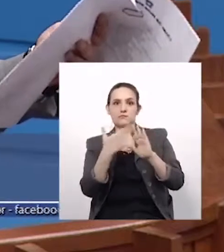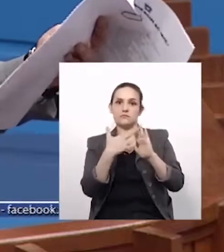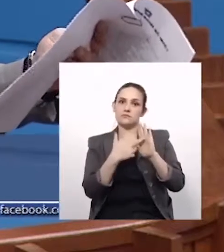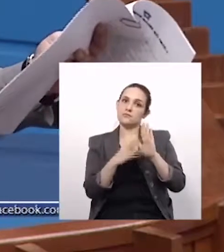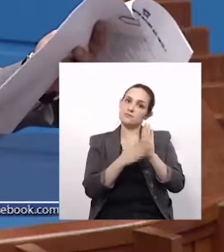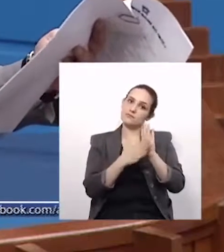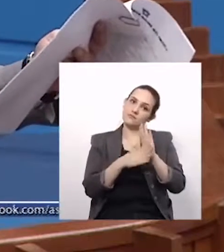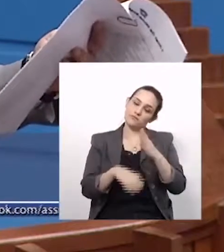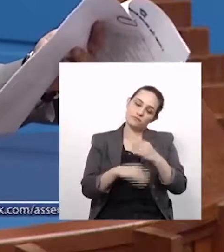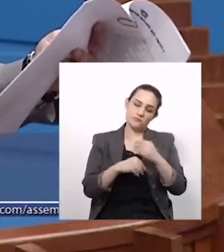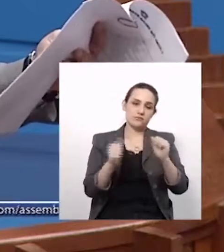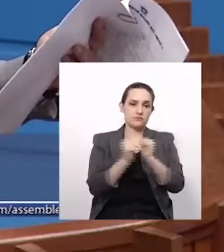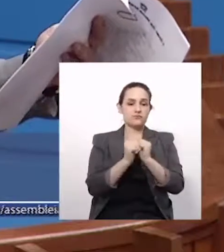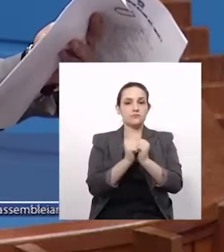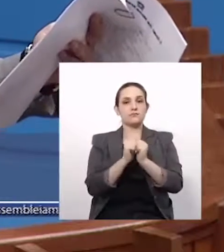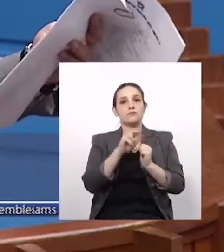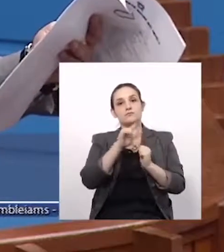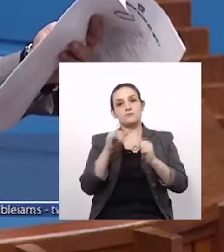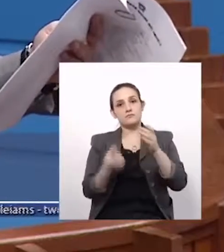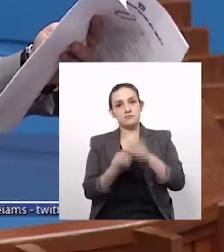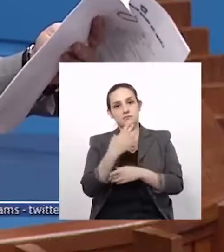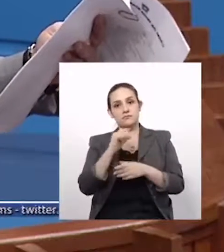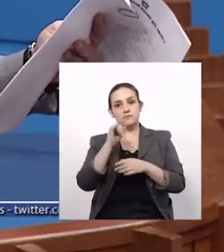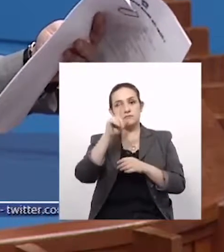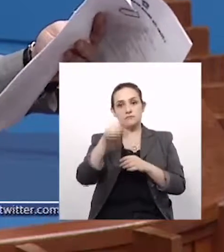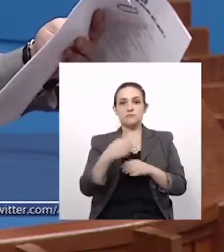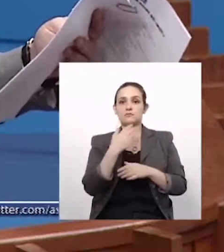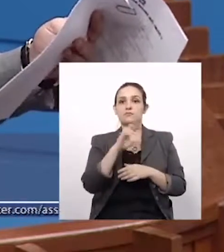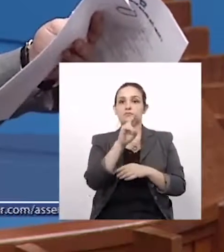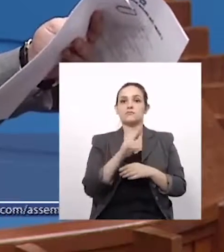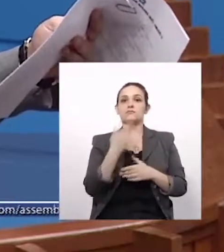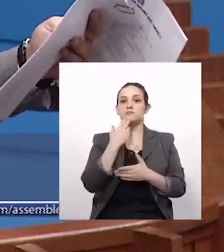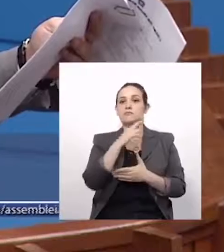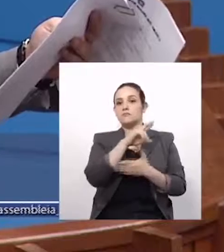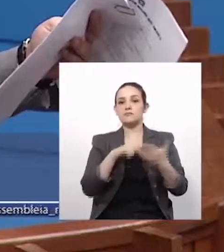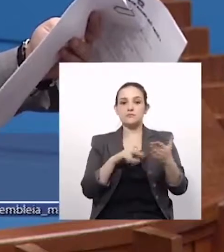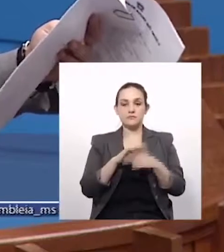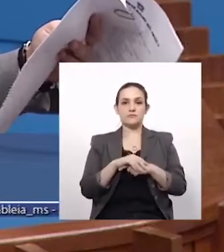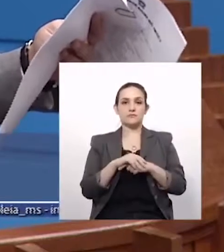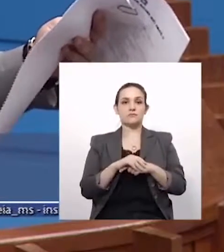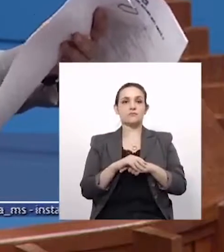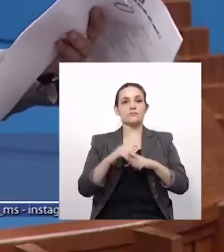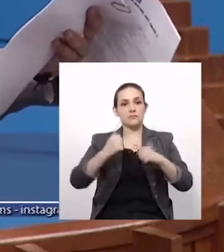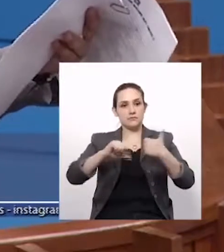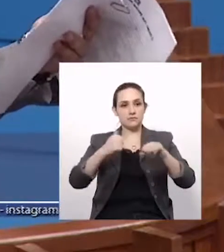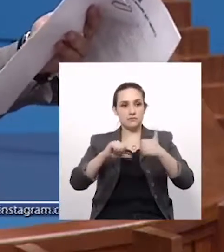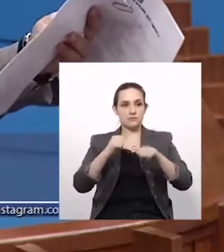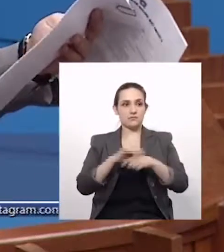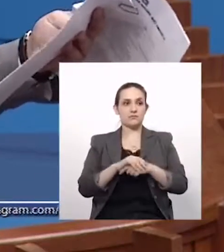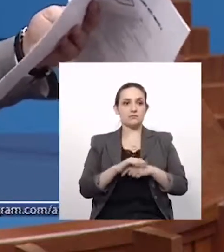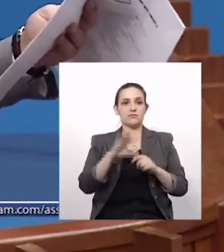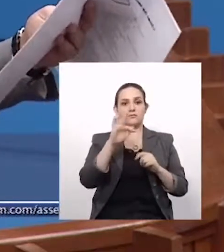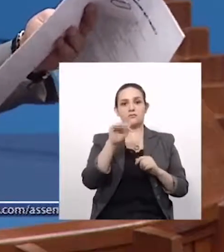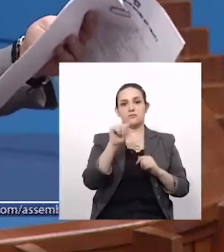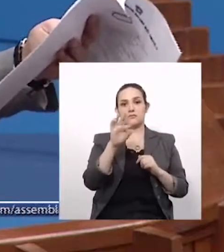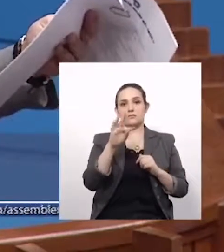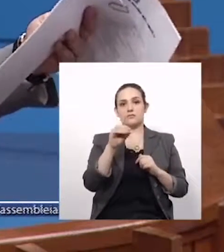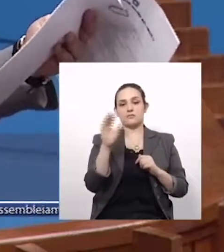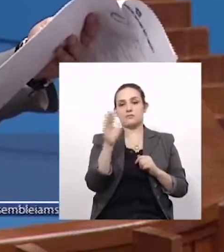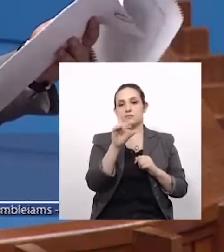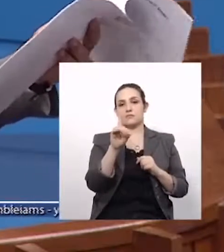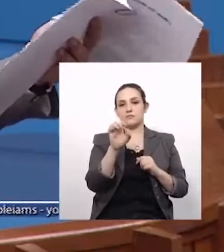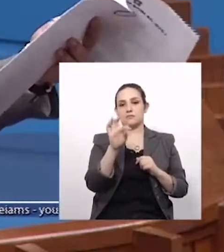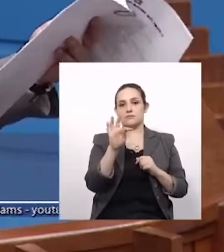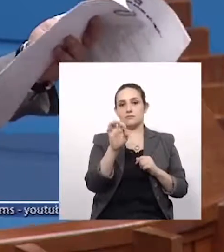Legislativa, serão criadas, mediante requerimento de 1/3 dos deputados, para a apuração de fato determinado e por prazo